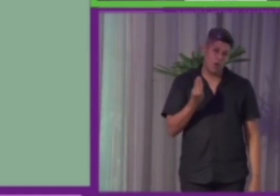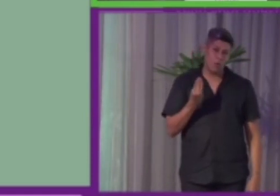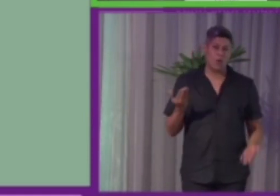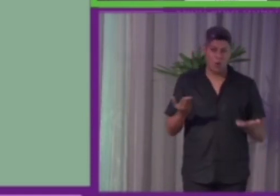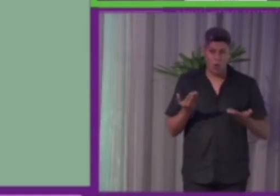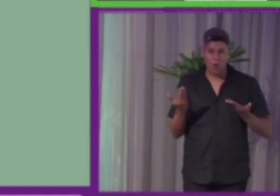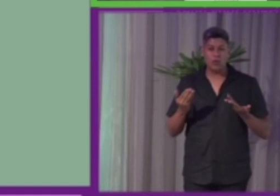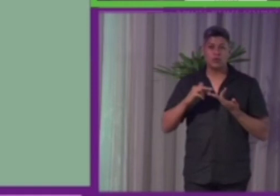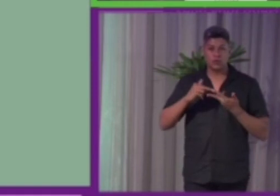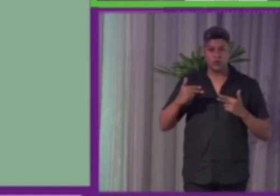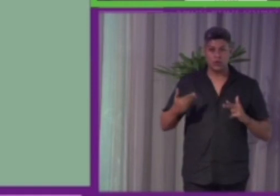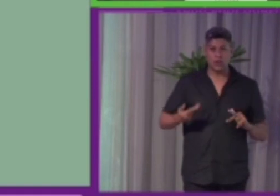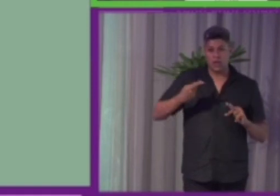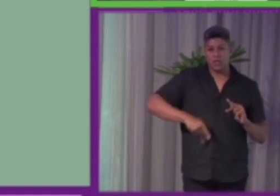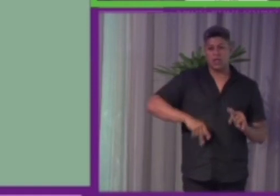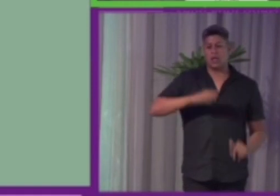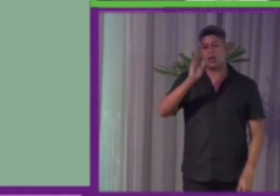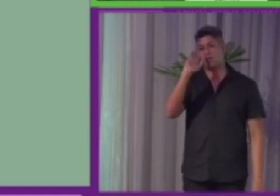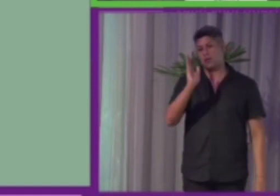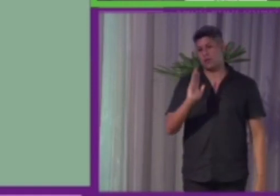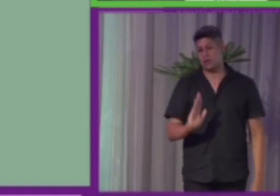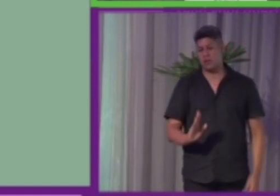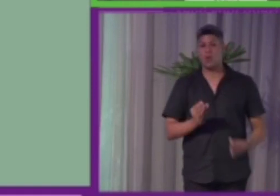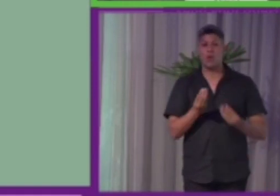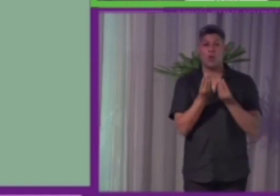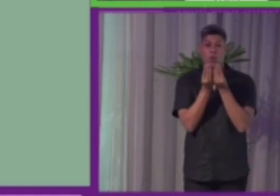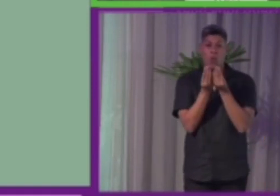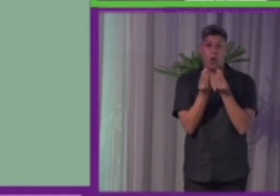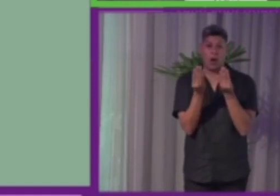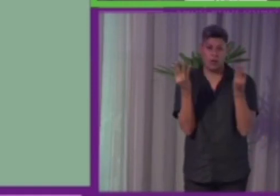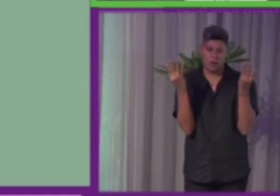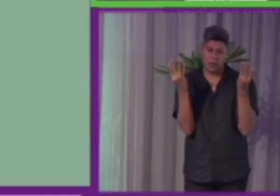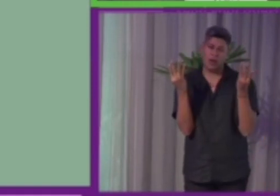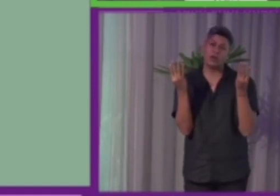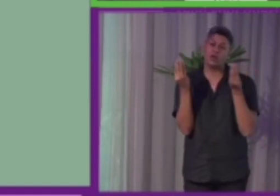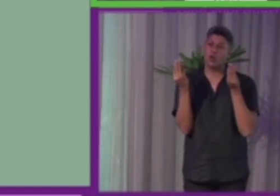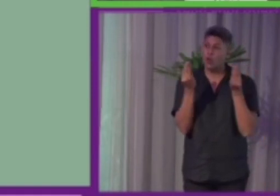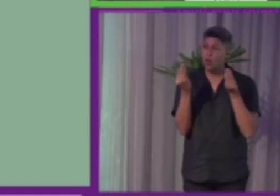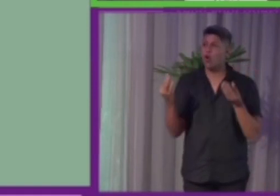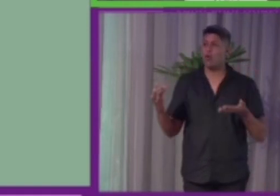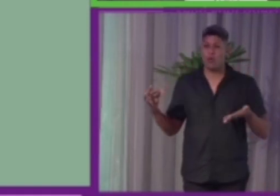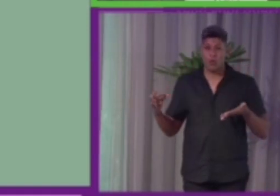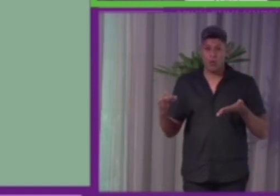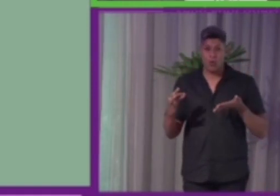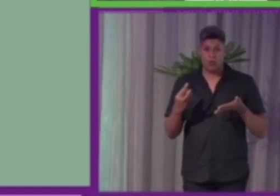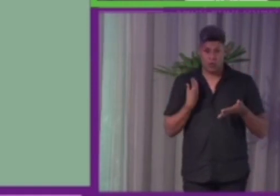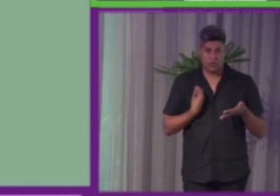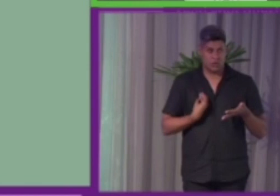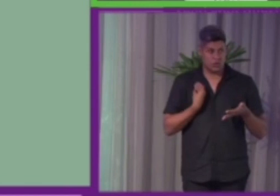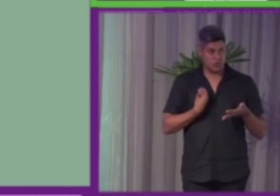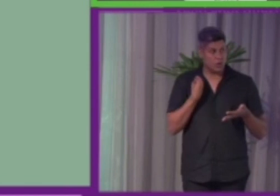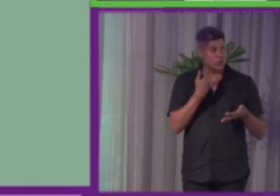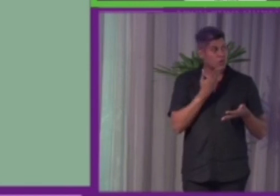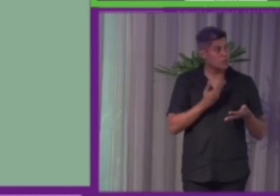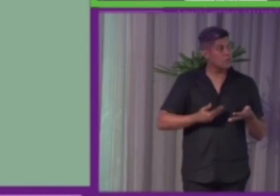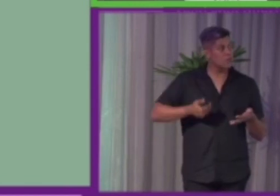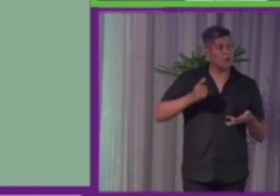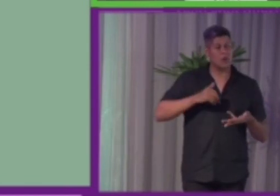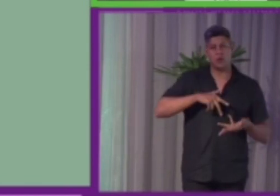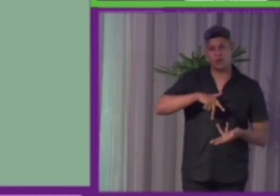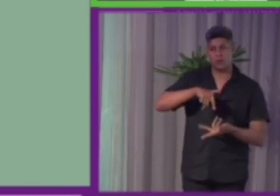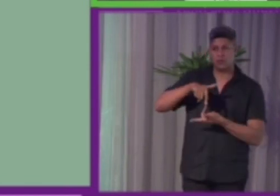genética da população brasileira, em termos da sua qualidade, consistência e como estão registrados, são dos melhores do